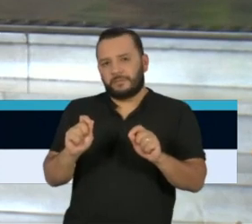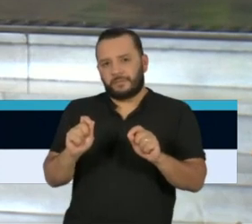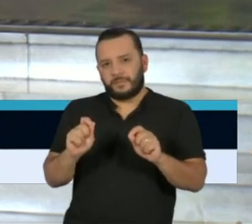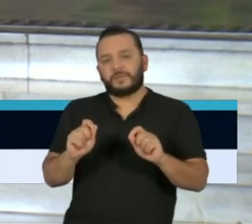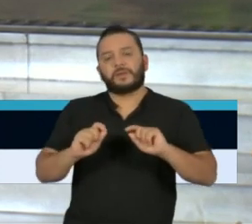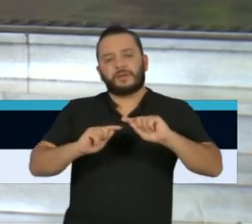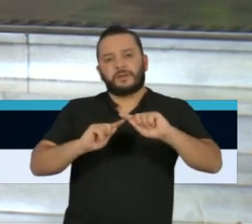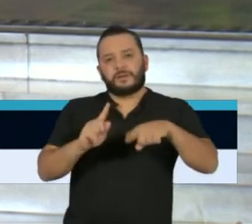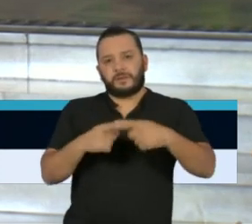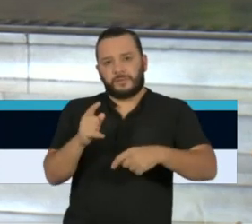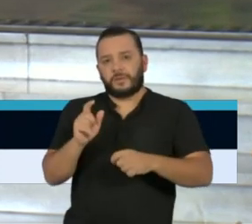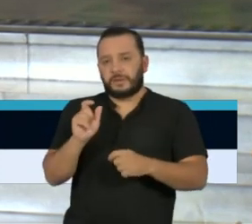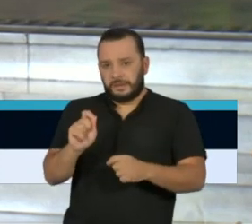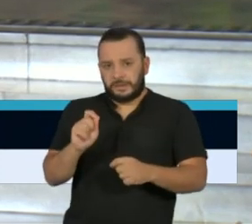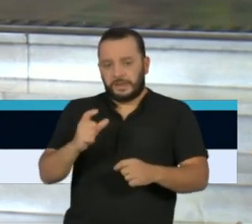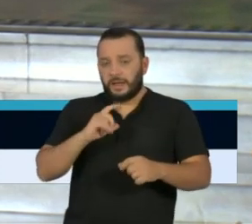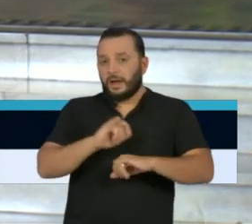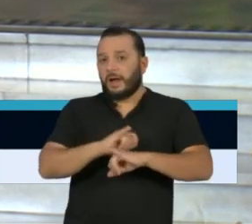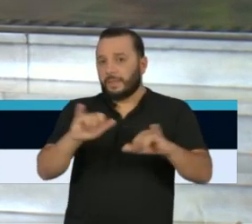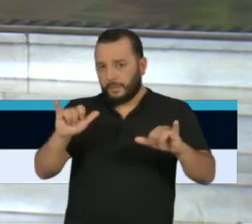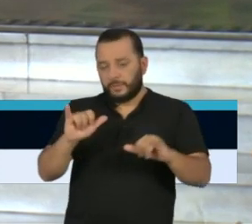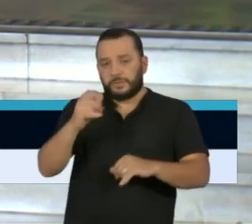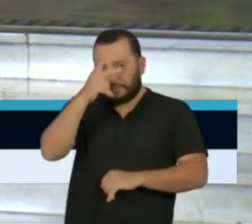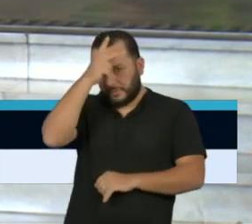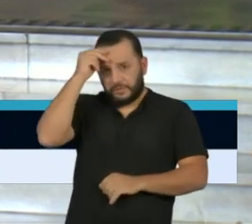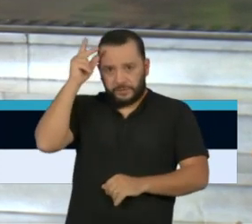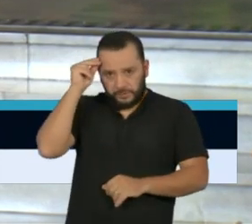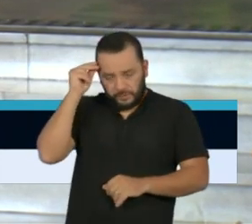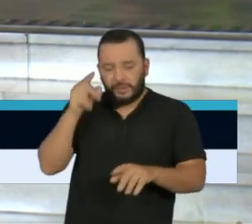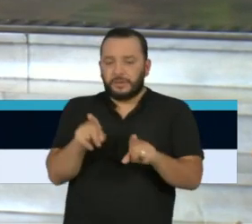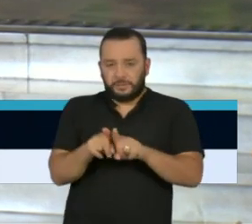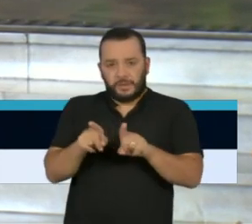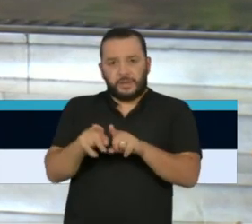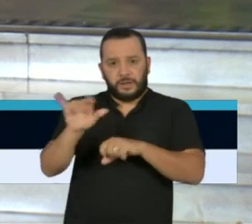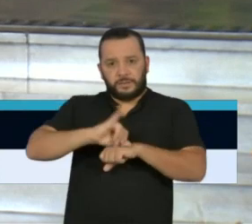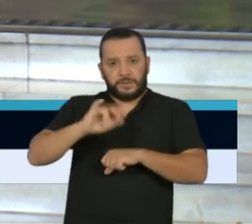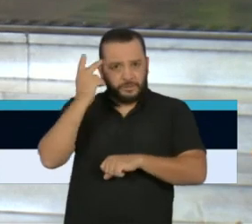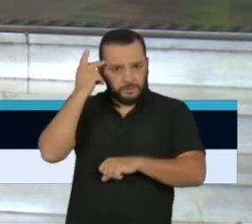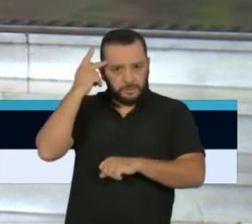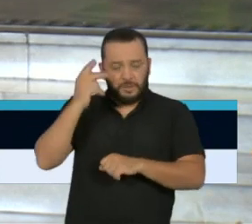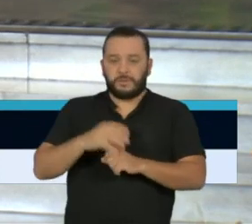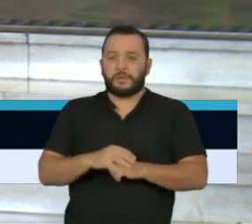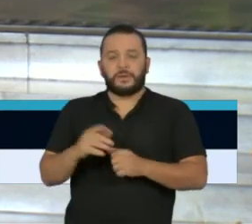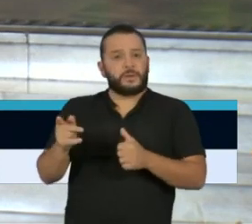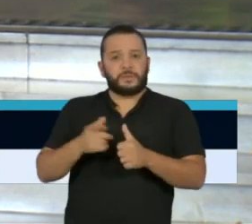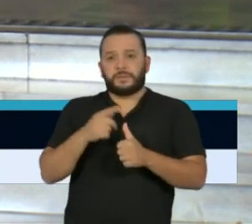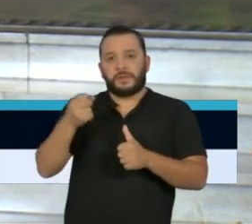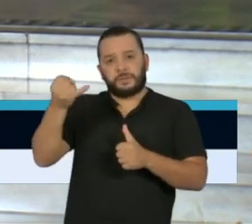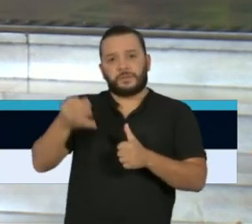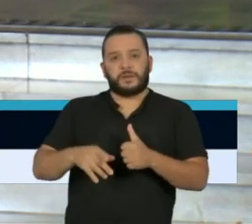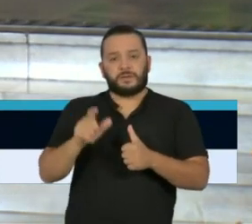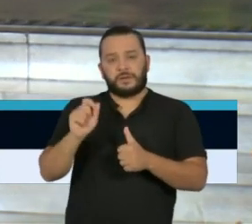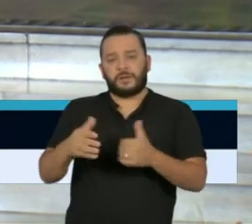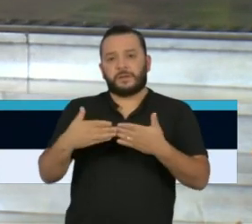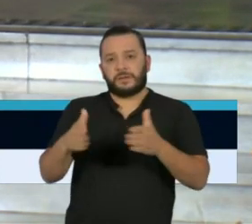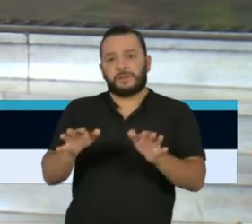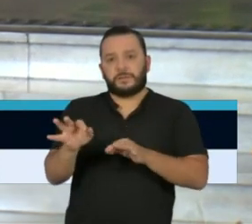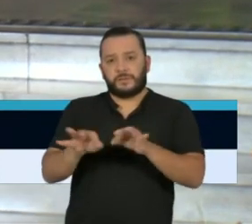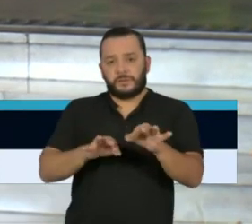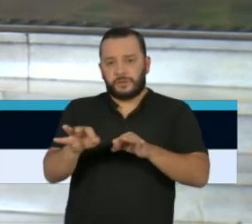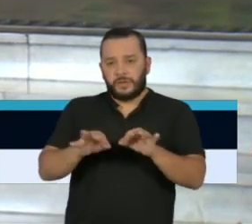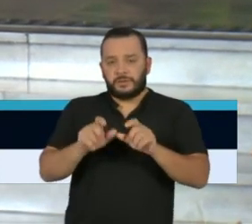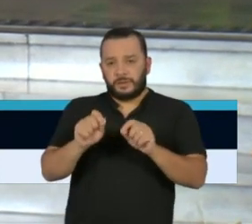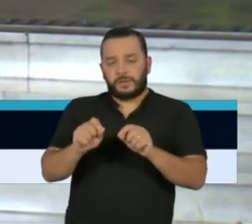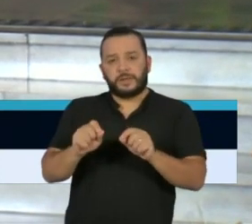também por anúncio da Prefeitura da capital de São Paulo. Primeiro, o lançamento do programa